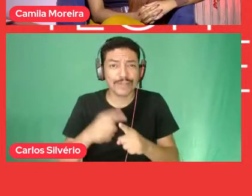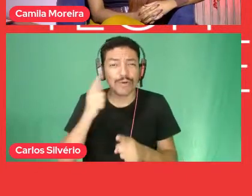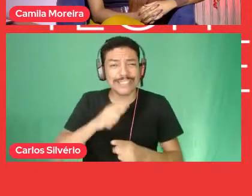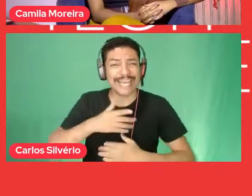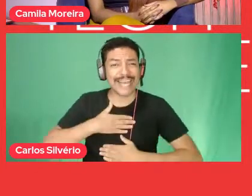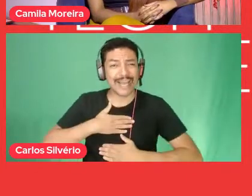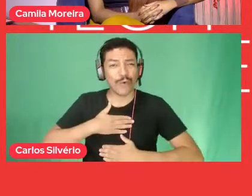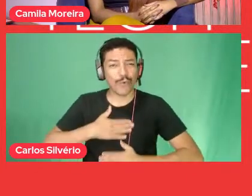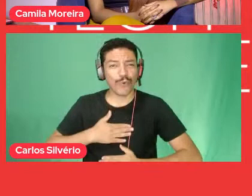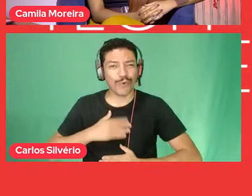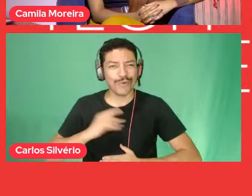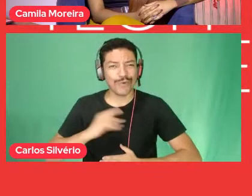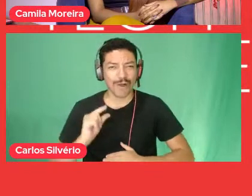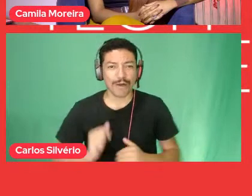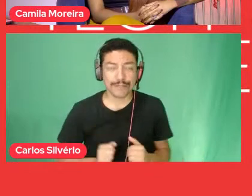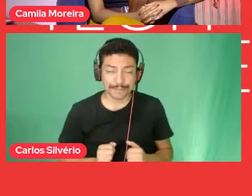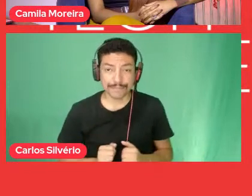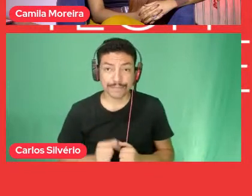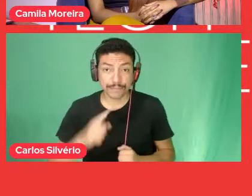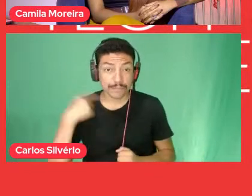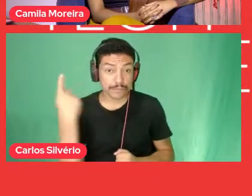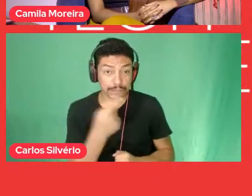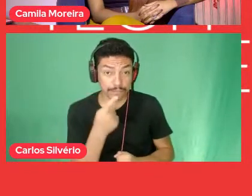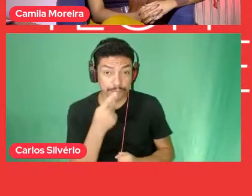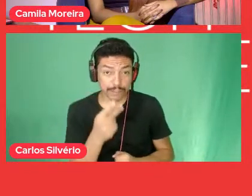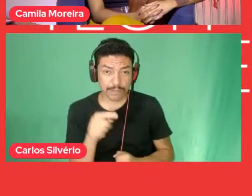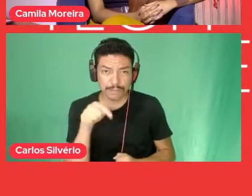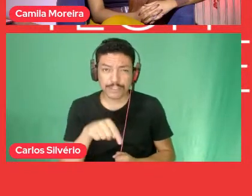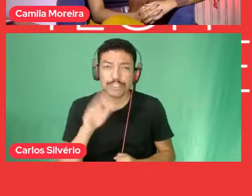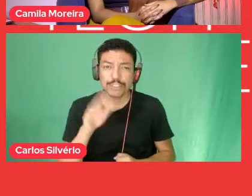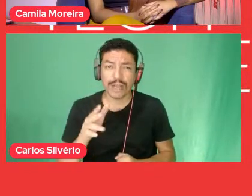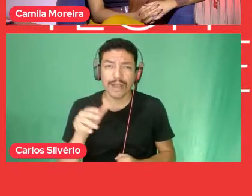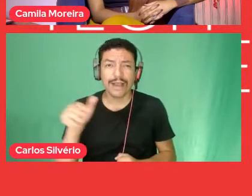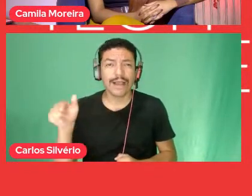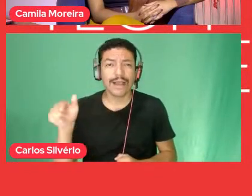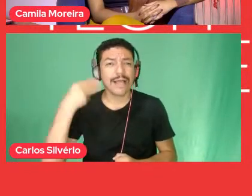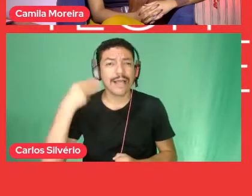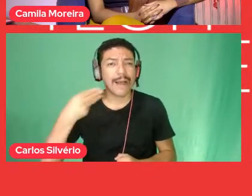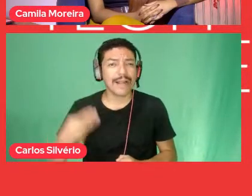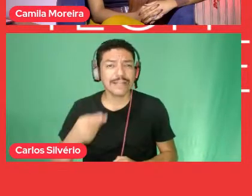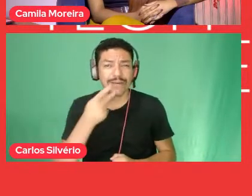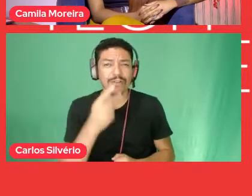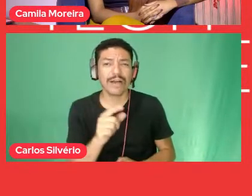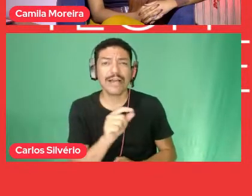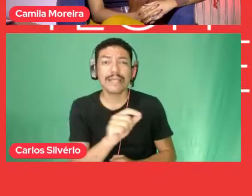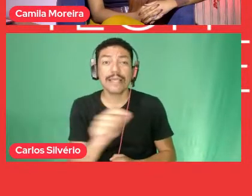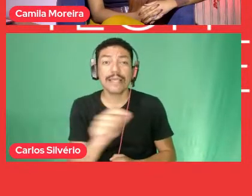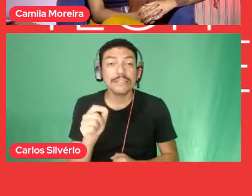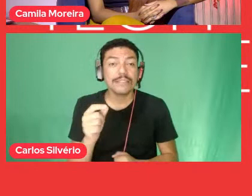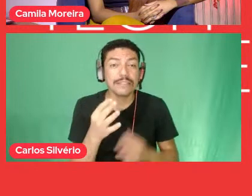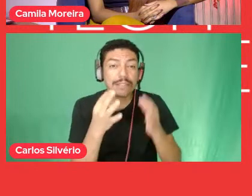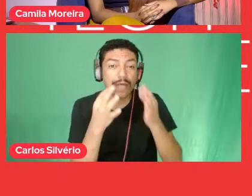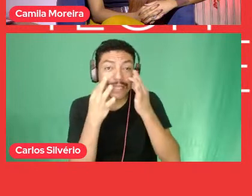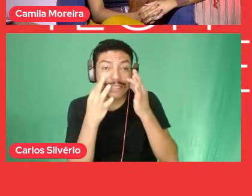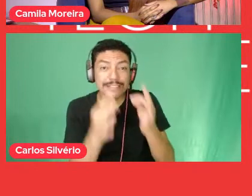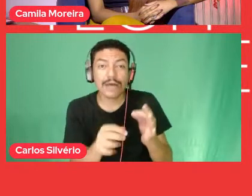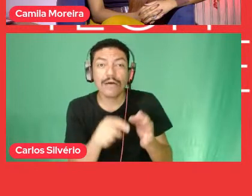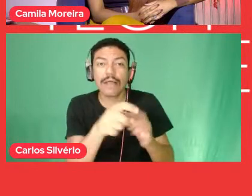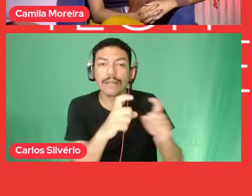né? Eu acho que a gente comentou aqui, acho que a Márcia falou muito, assim, quem você está ouvindo numa reunião, né?